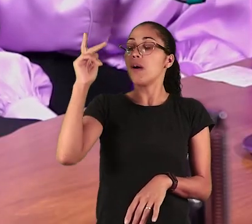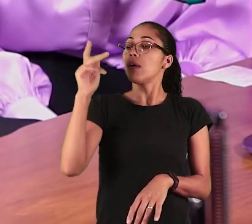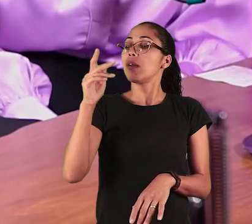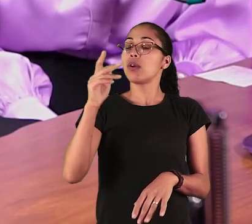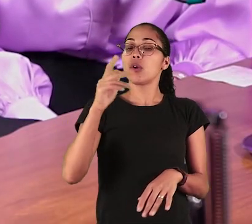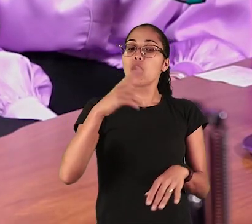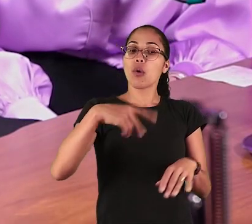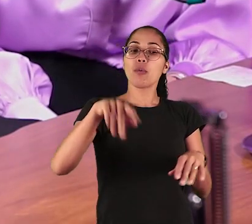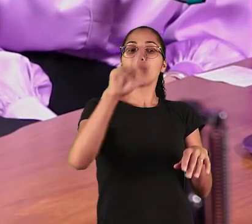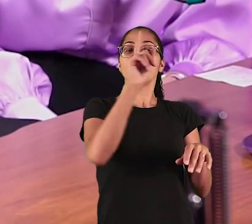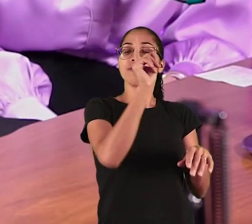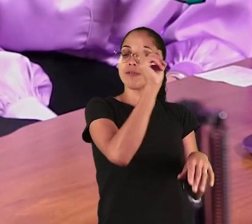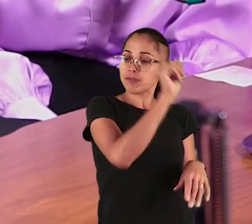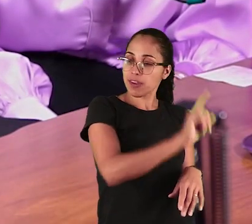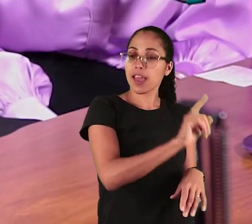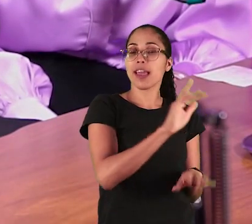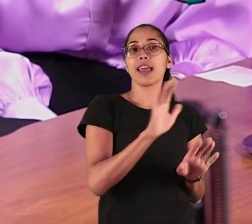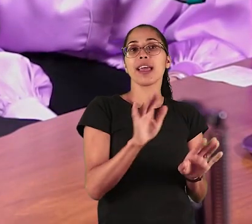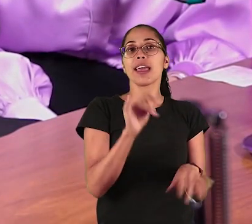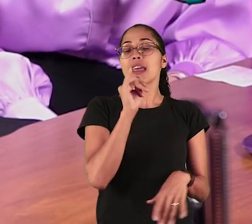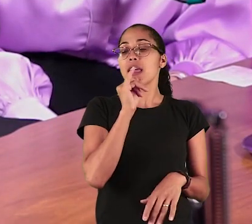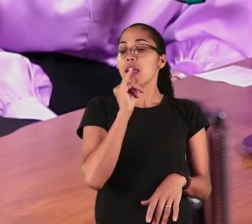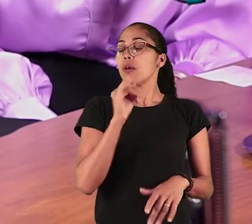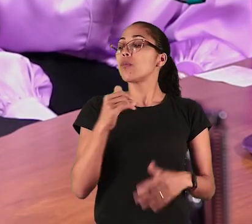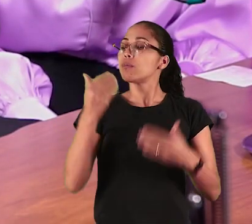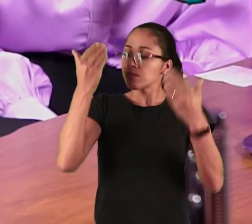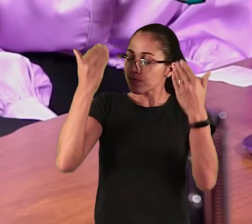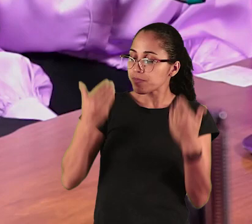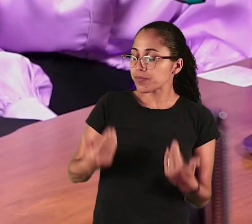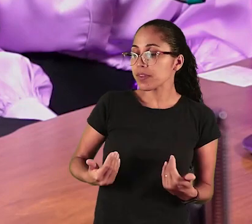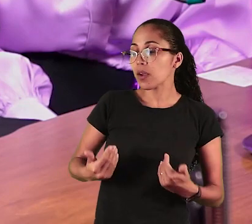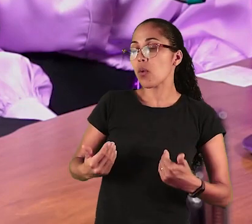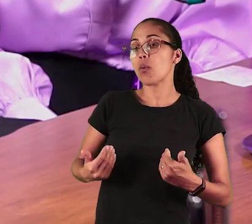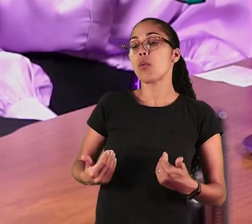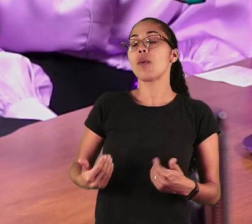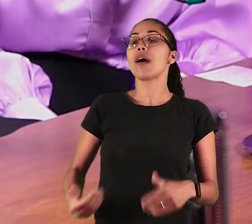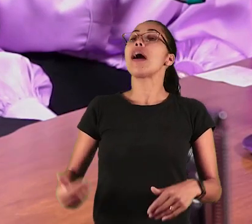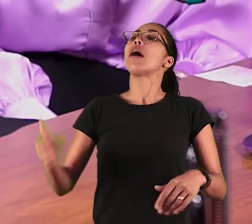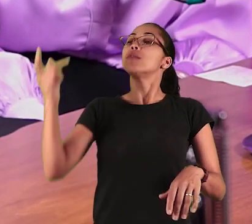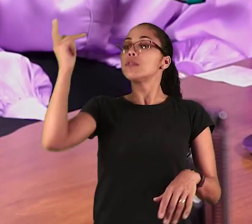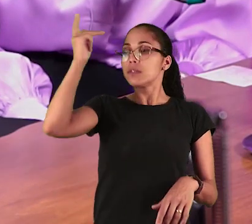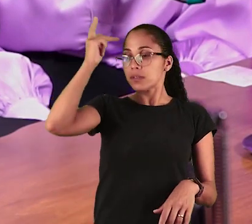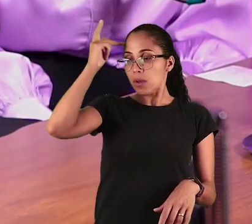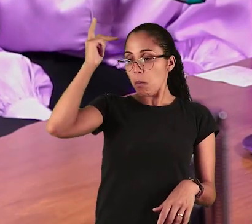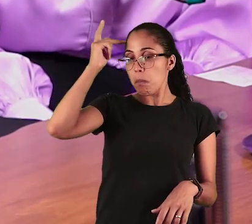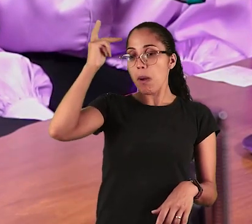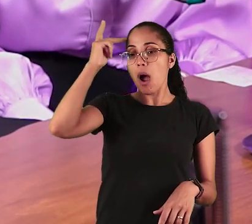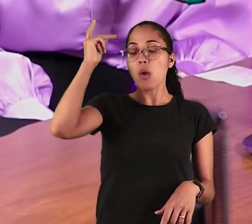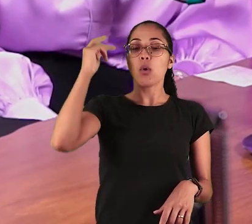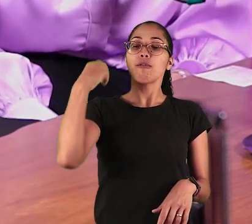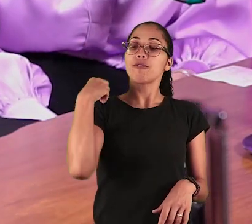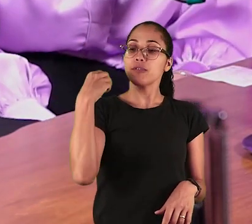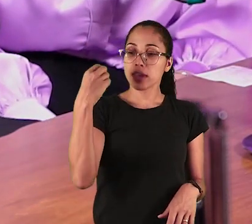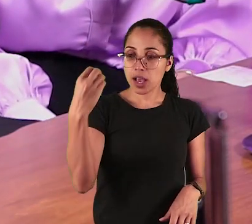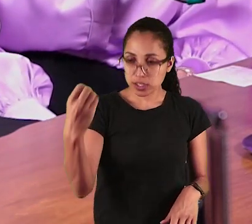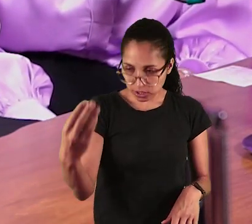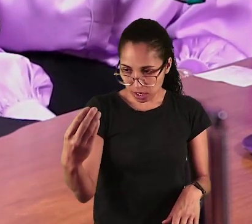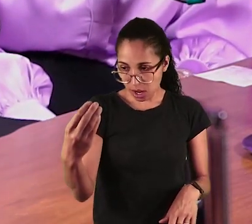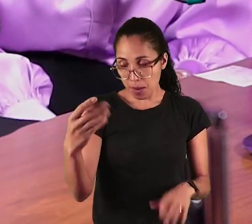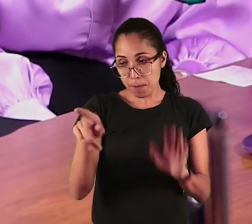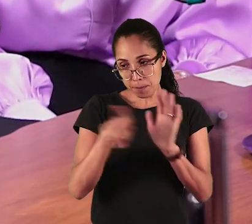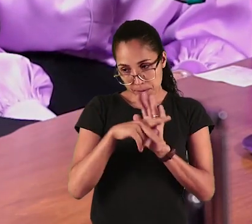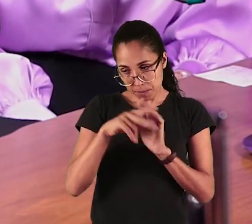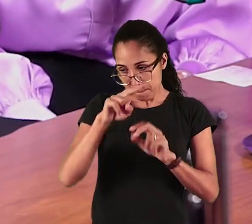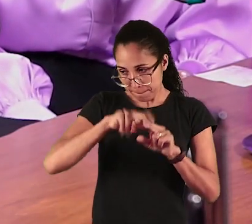mas assim né eu até falei tipo não sou follower sabe assim Apesar de eu estar vindo para cá uma mudança de vida